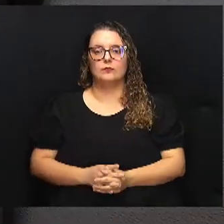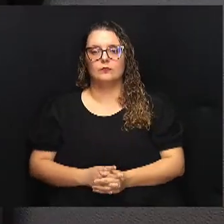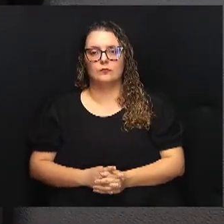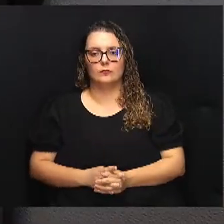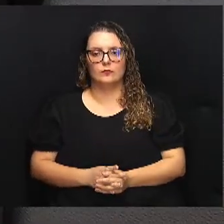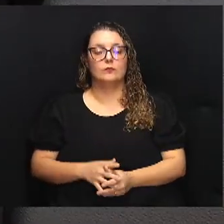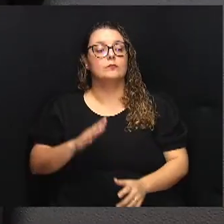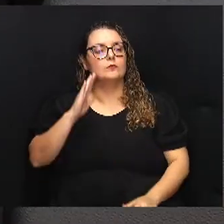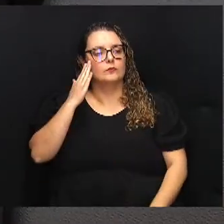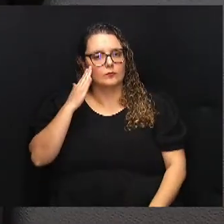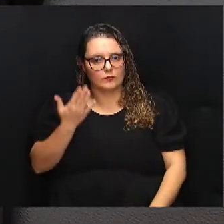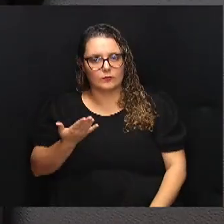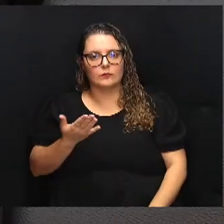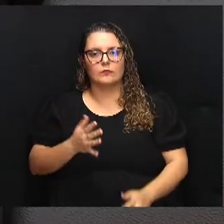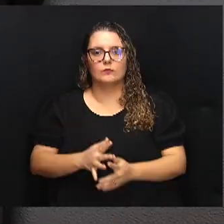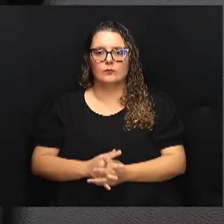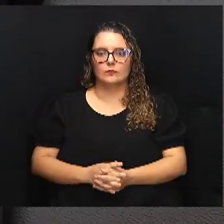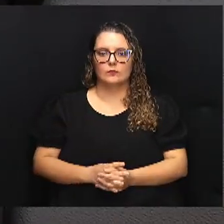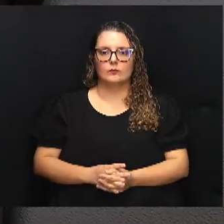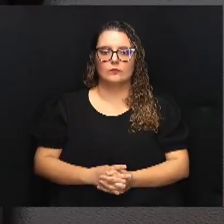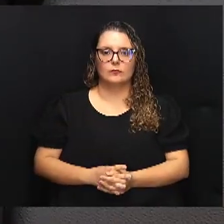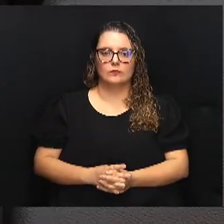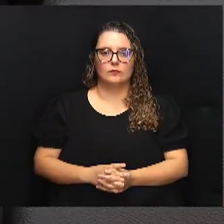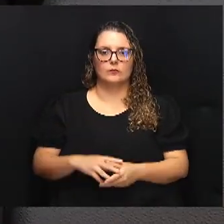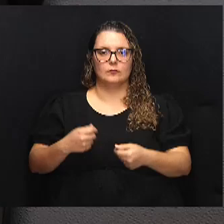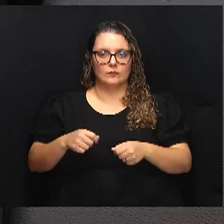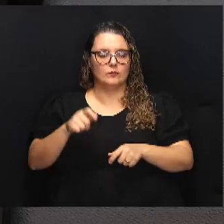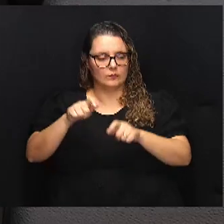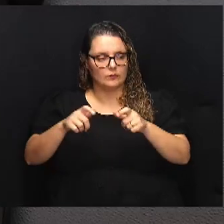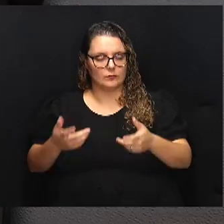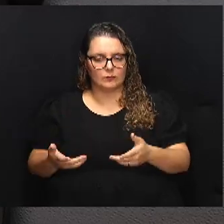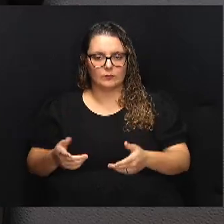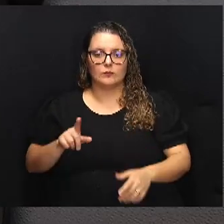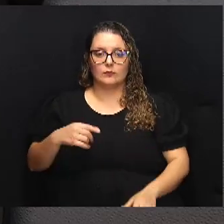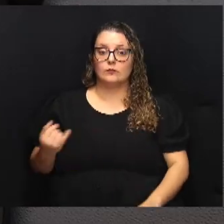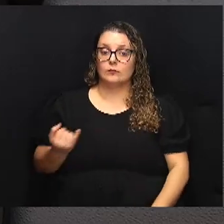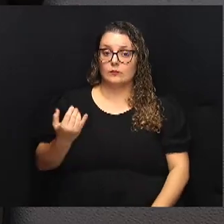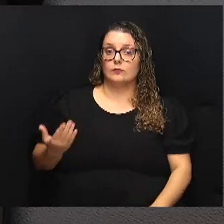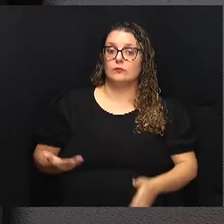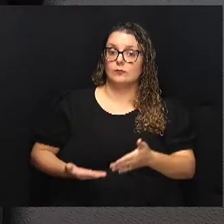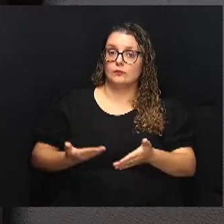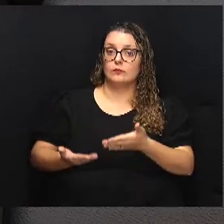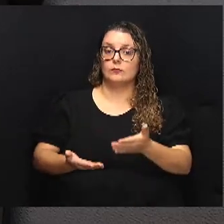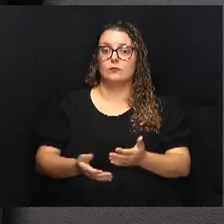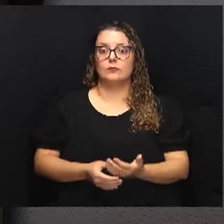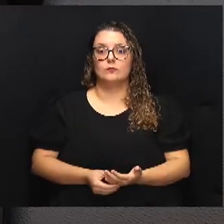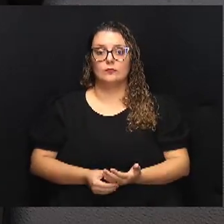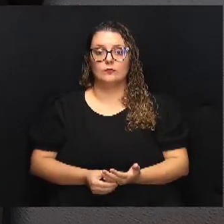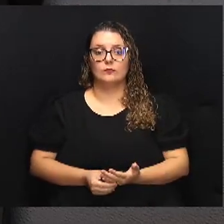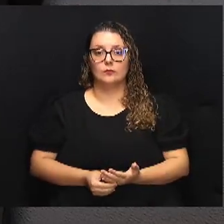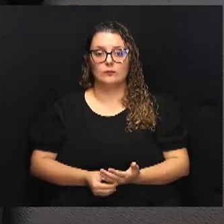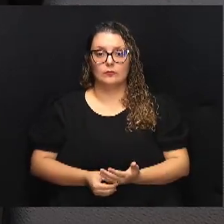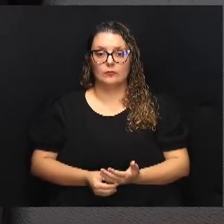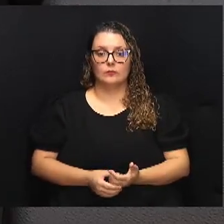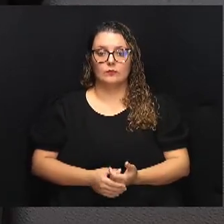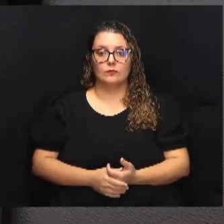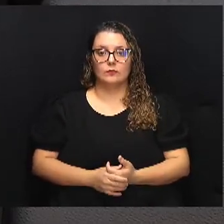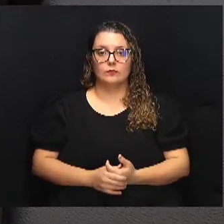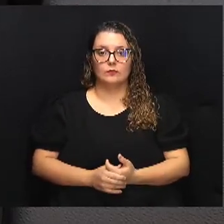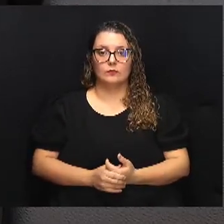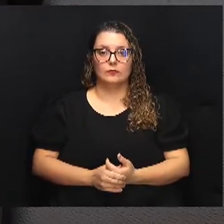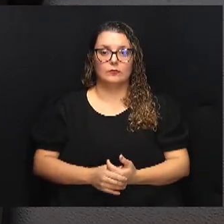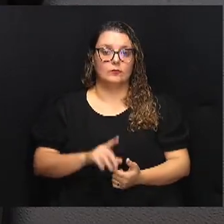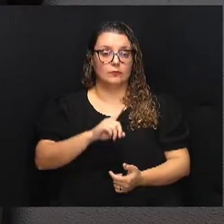entendido que a pessoa, diagnosticado que a pessoa tem, é importante para o tratamento e que, né, não se agrave